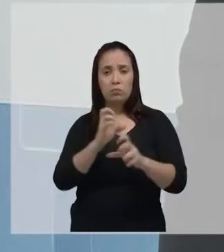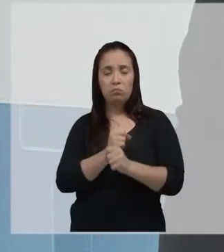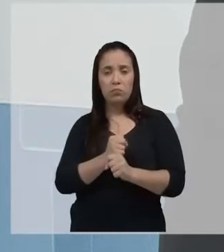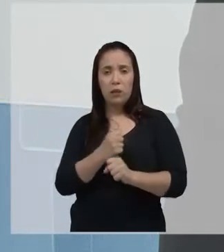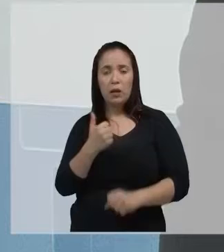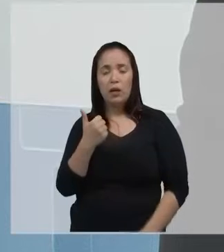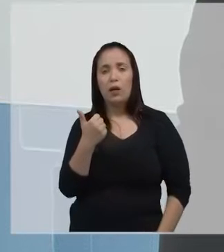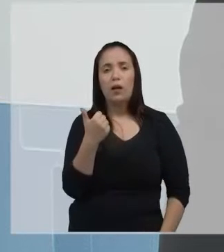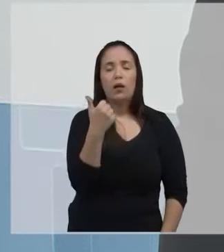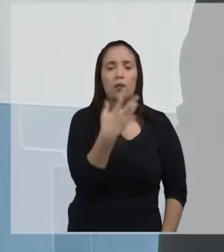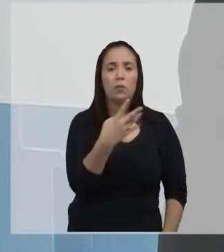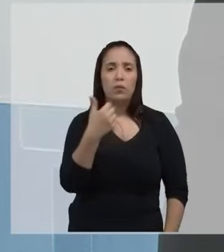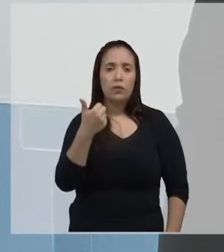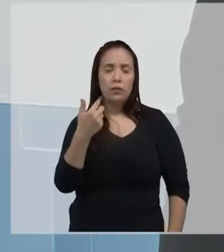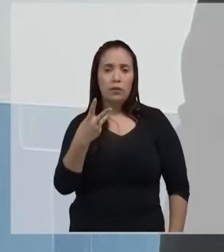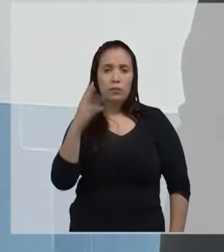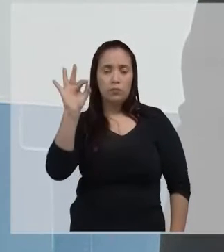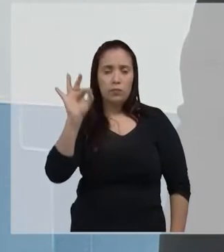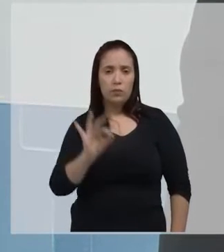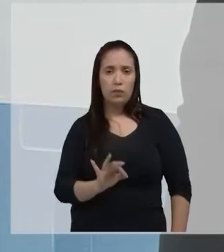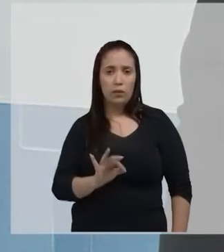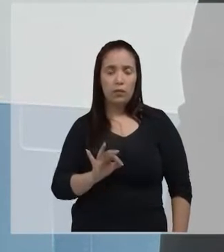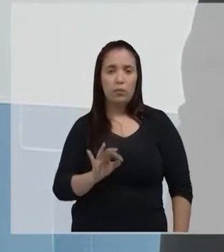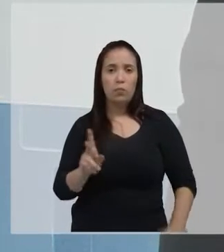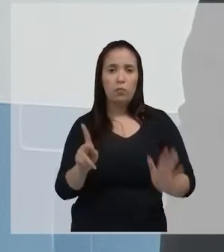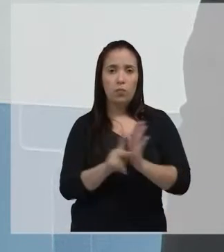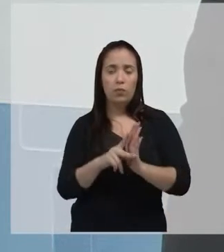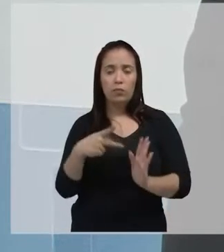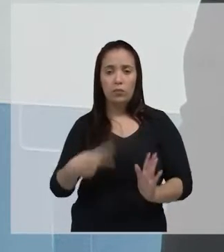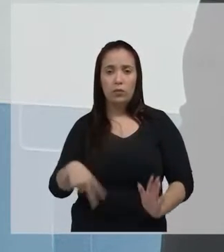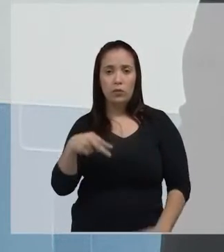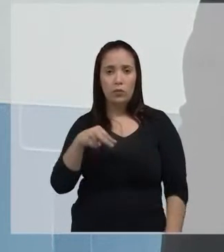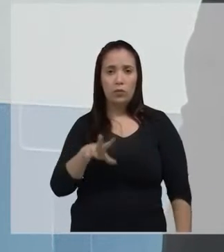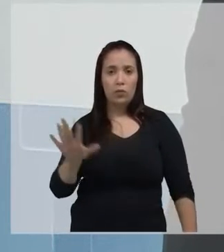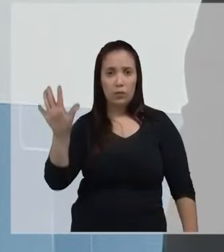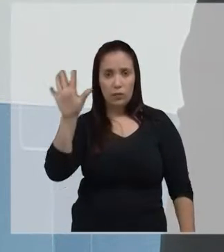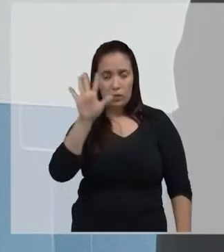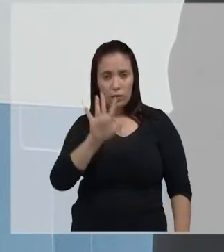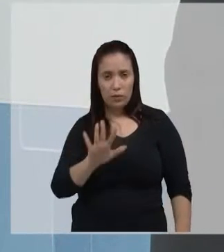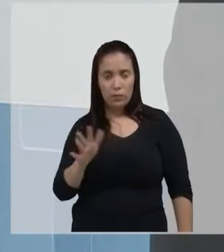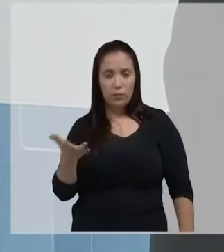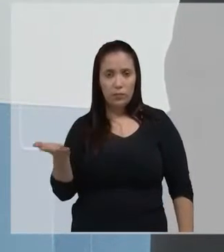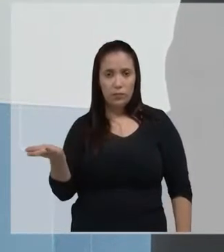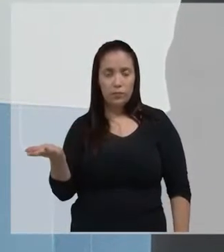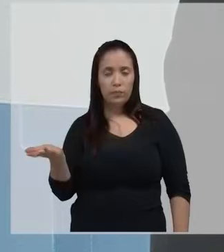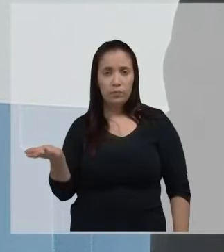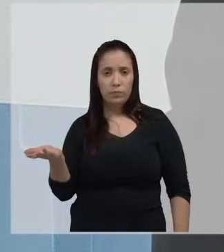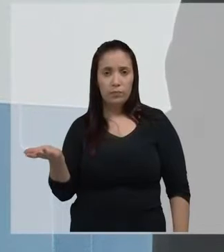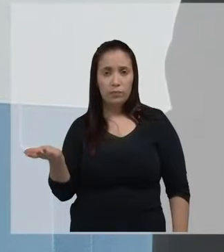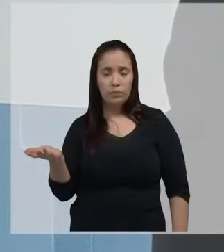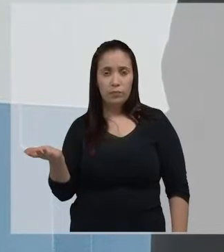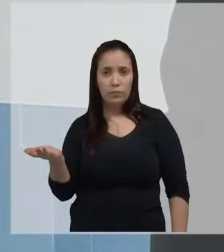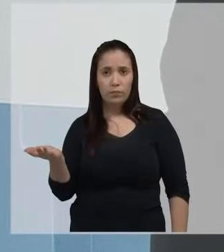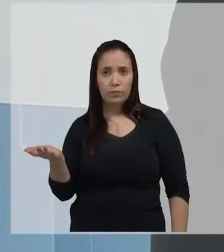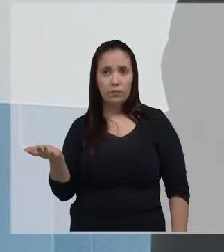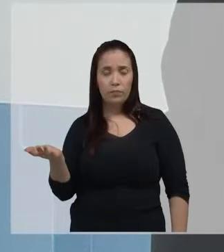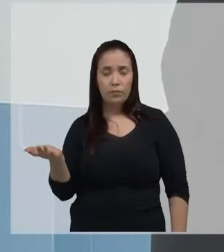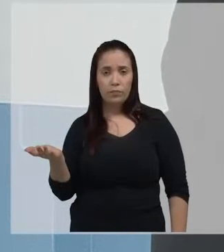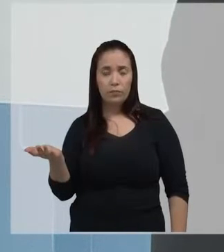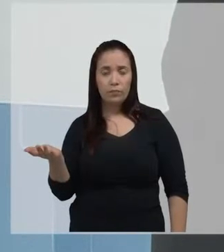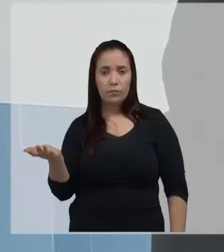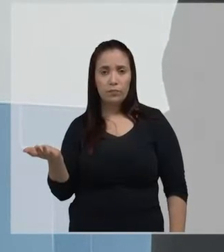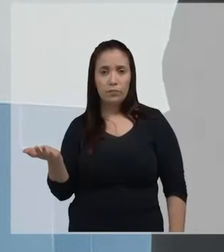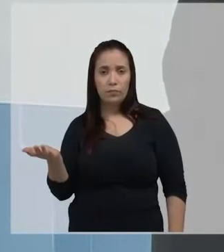14, 13% dos votos do Lula são do Nordeste, não é isso? Sem dúvida. Pronto. Tu sabe lá o que